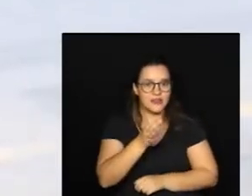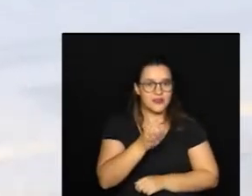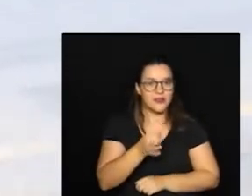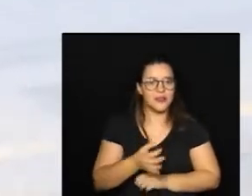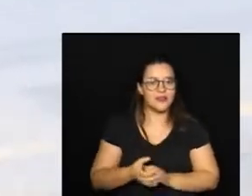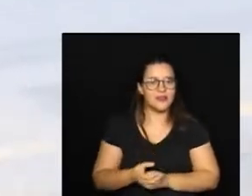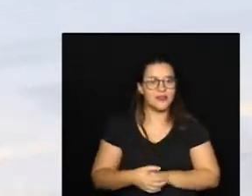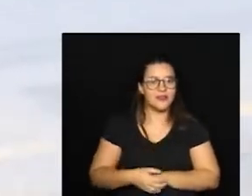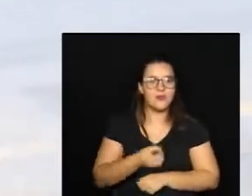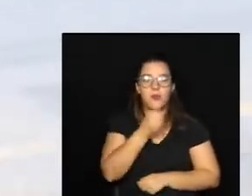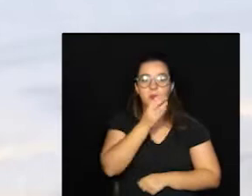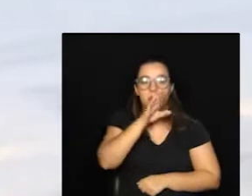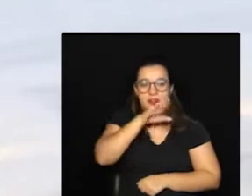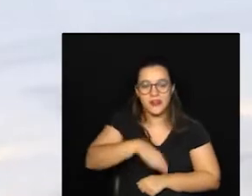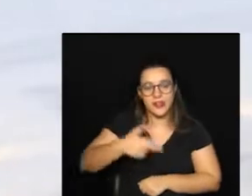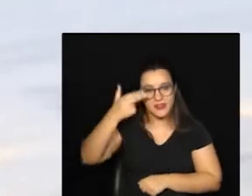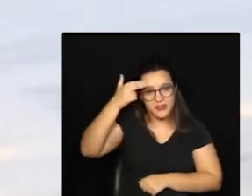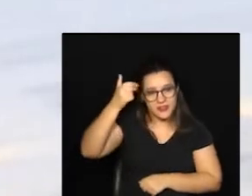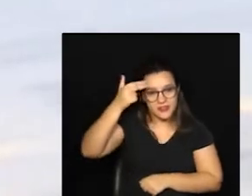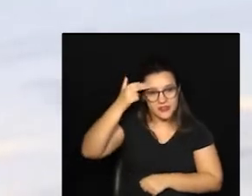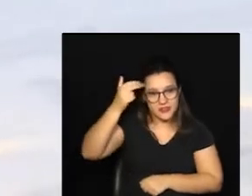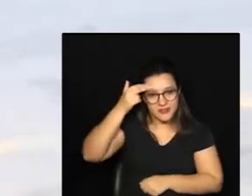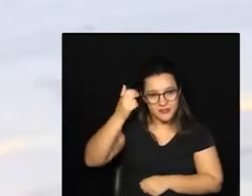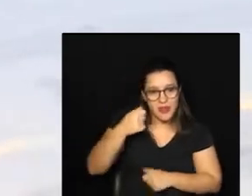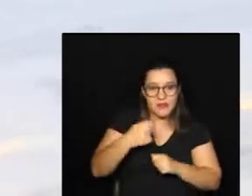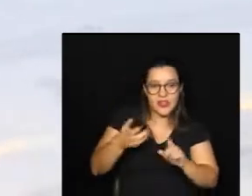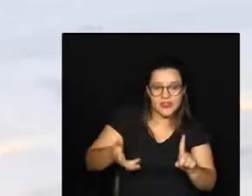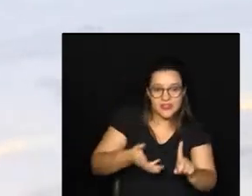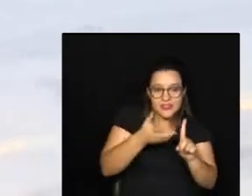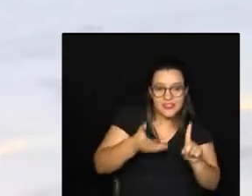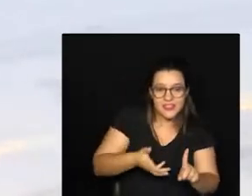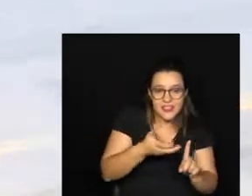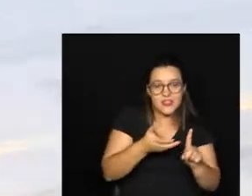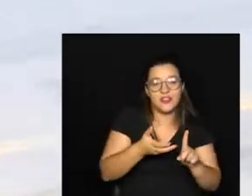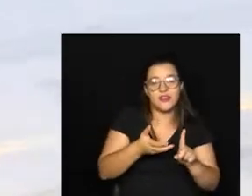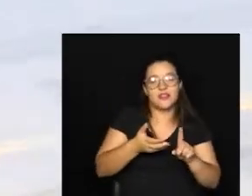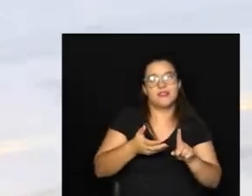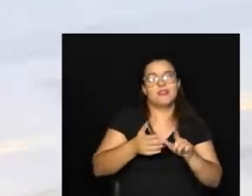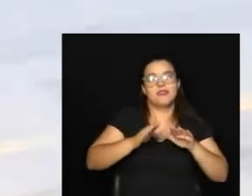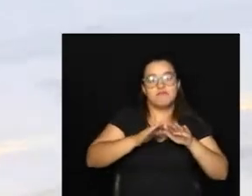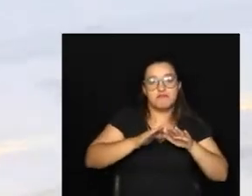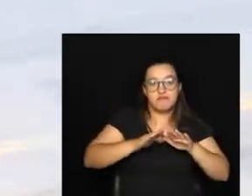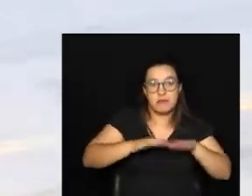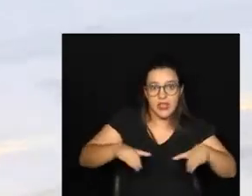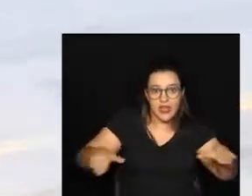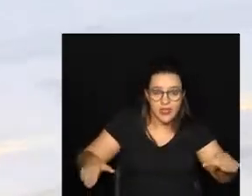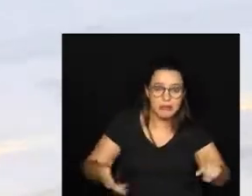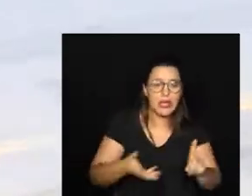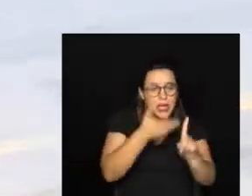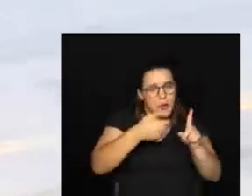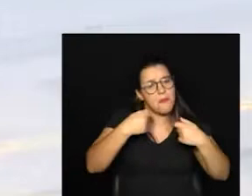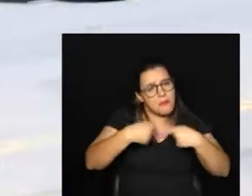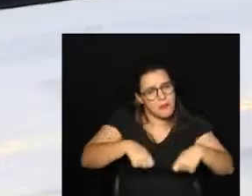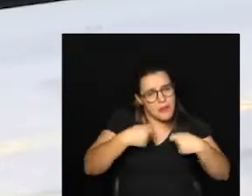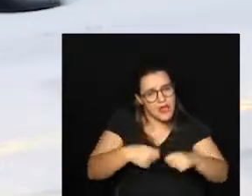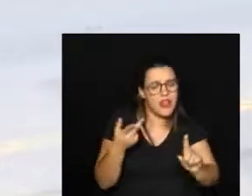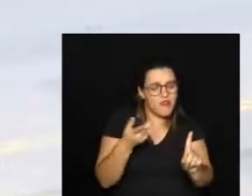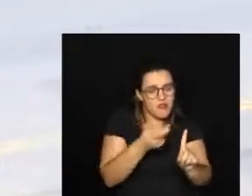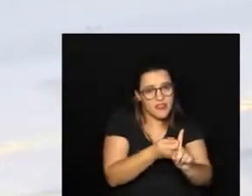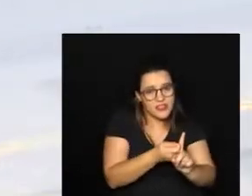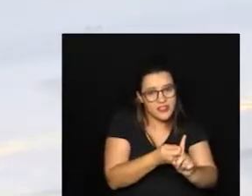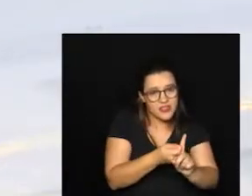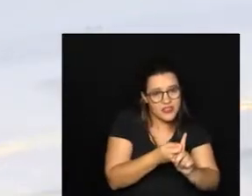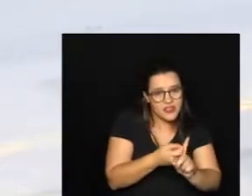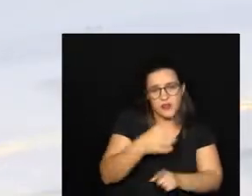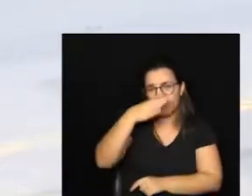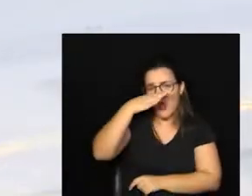tarde. Os pais devem incentivar as crianças a tomar vacina, né? A